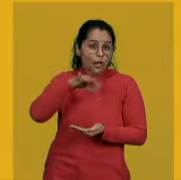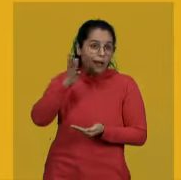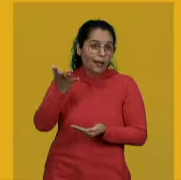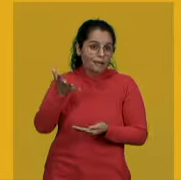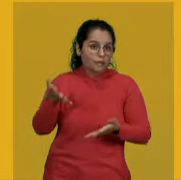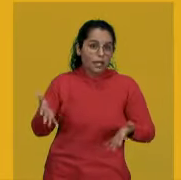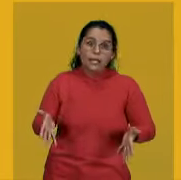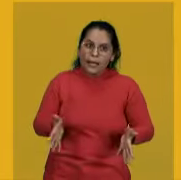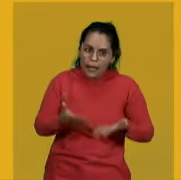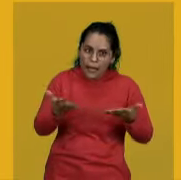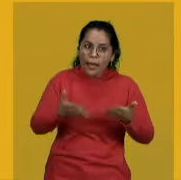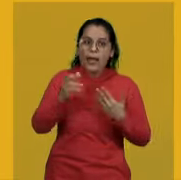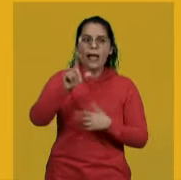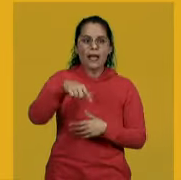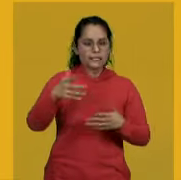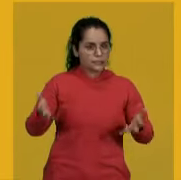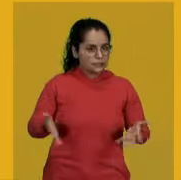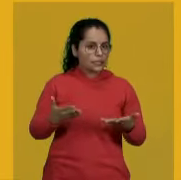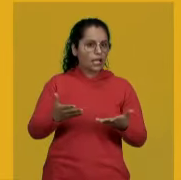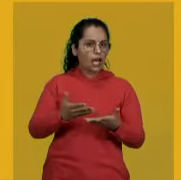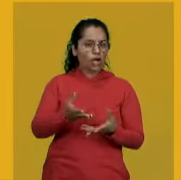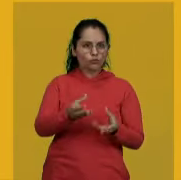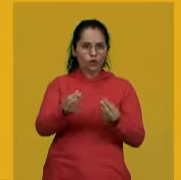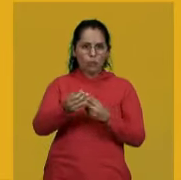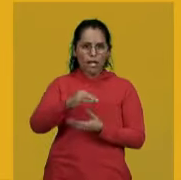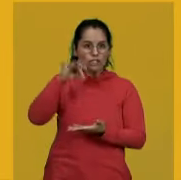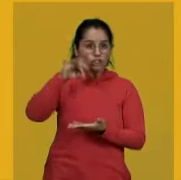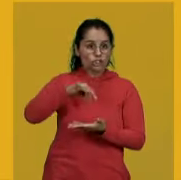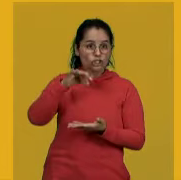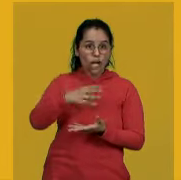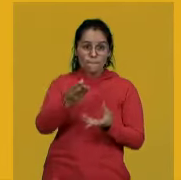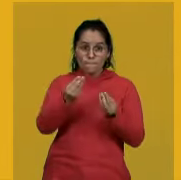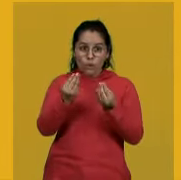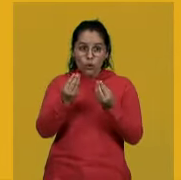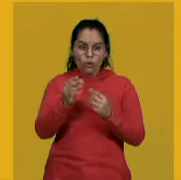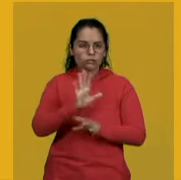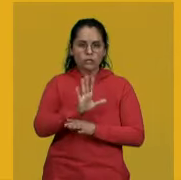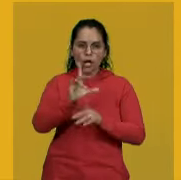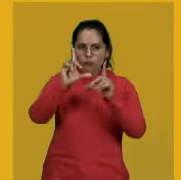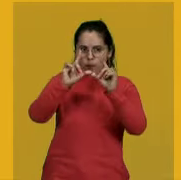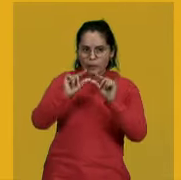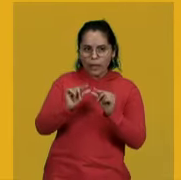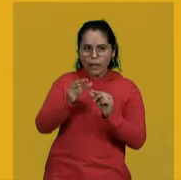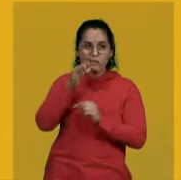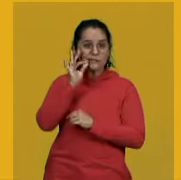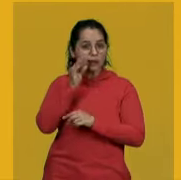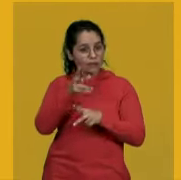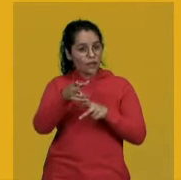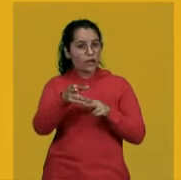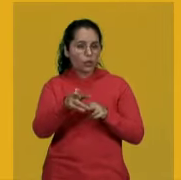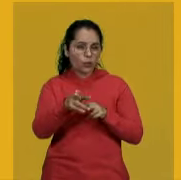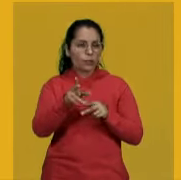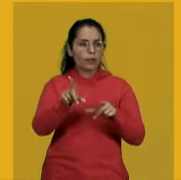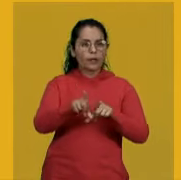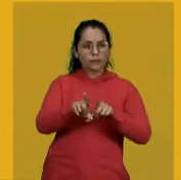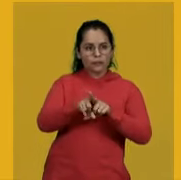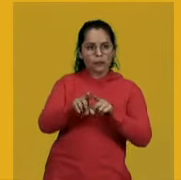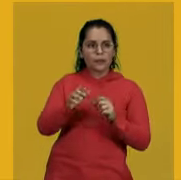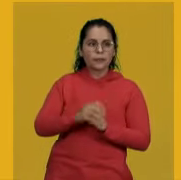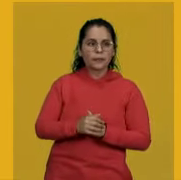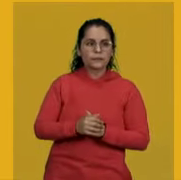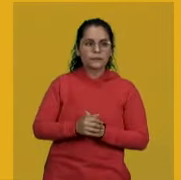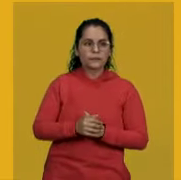Eu vou tomar um monte de chá preto? Não, eu vou tomar, se eu tiver que tomar, menos. Café também é excitante, né?